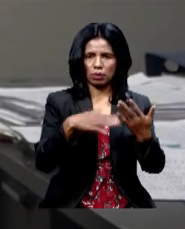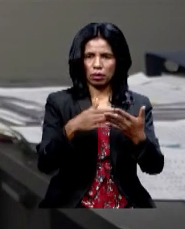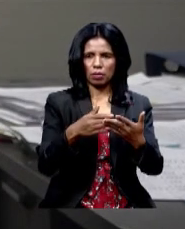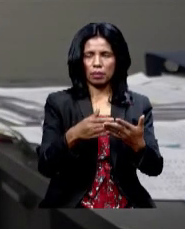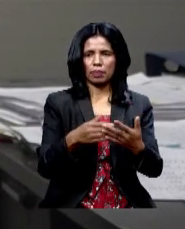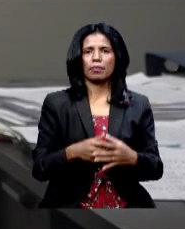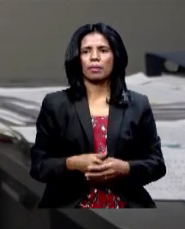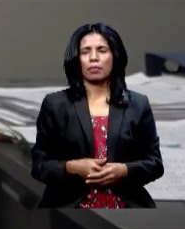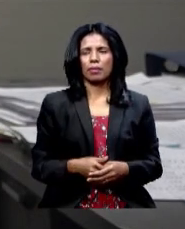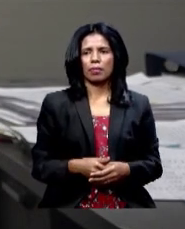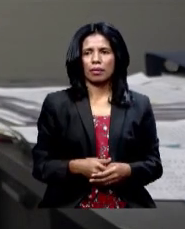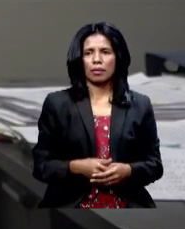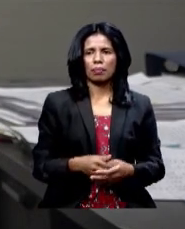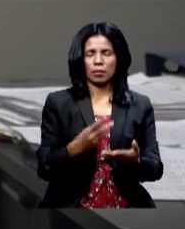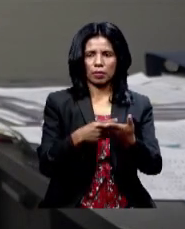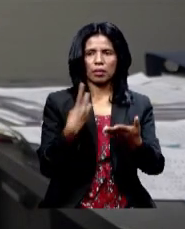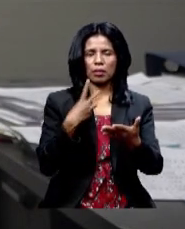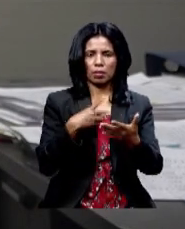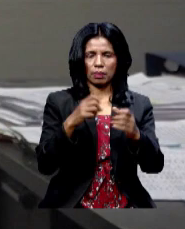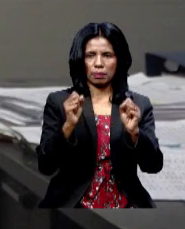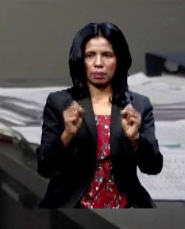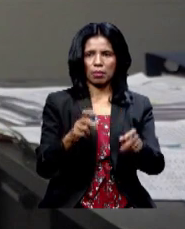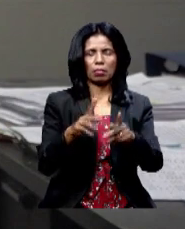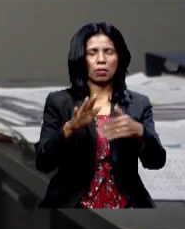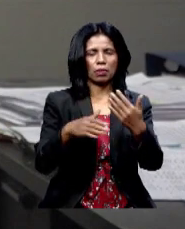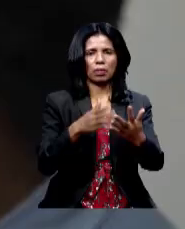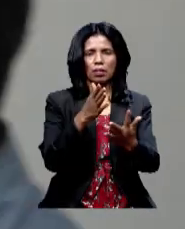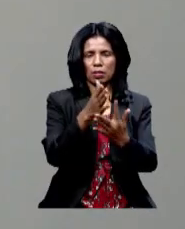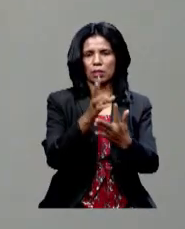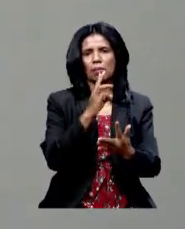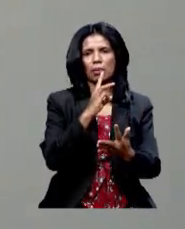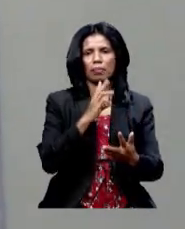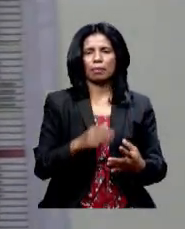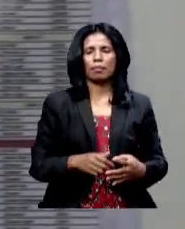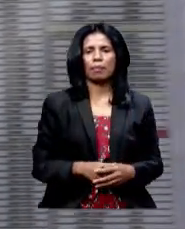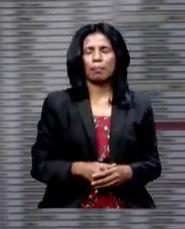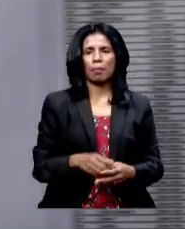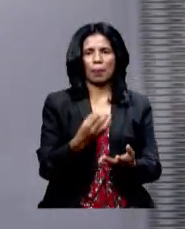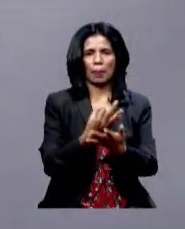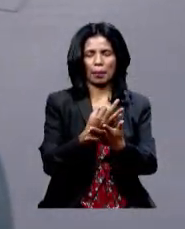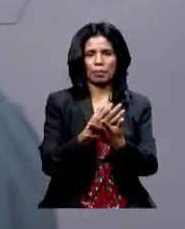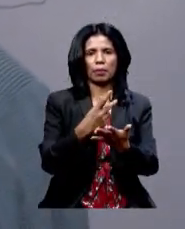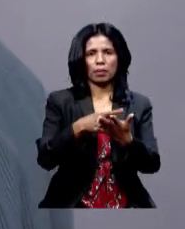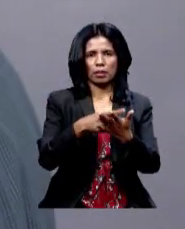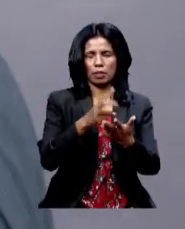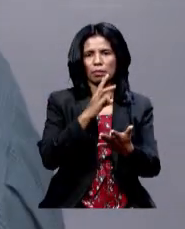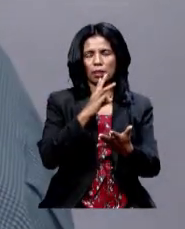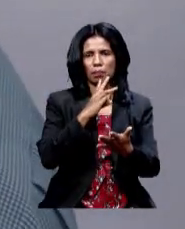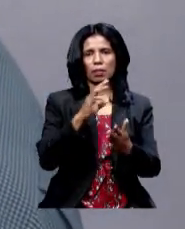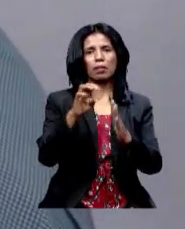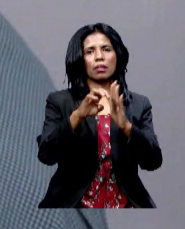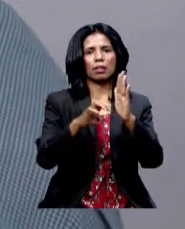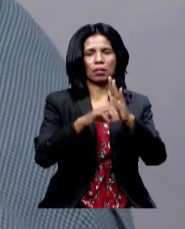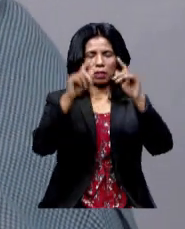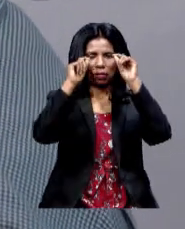ita implementa projeto ne automaticamente, ema hotu tem que aseso be. Orçamento ba projeto BNE, Estado Timor-Leste